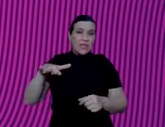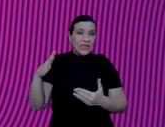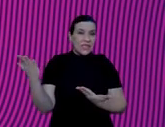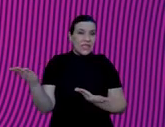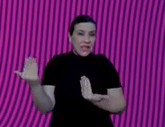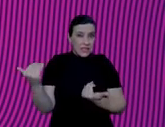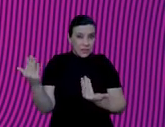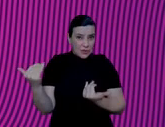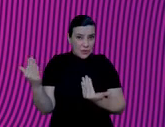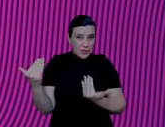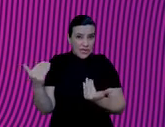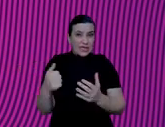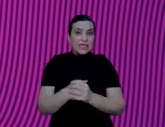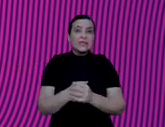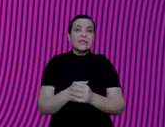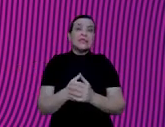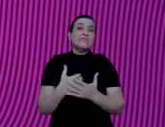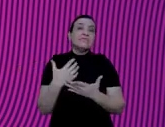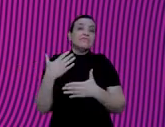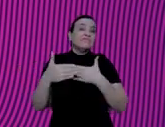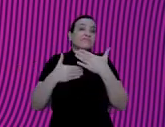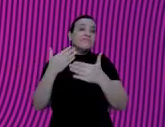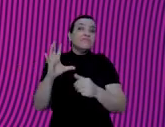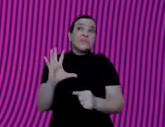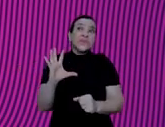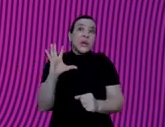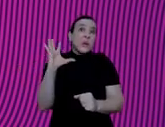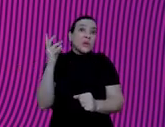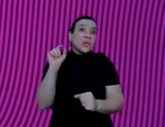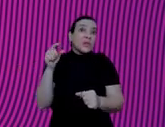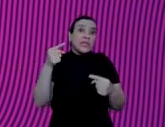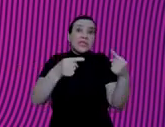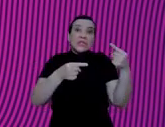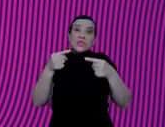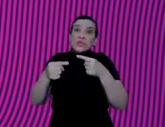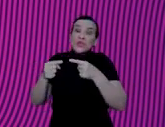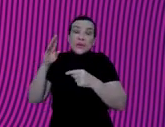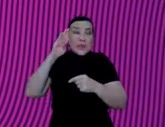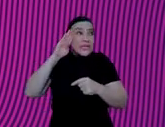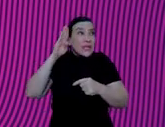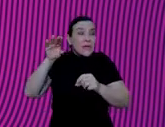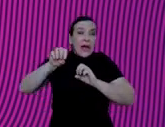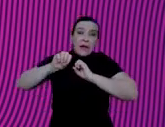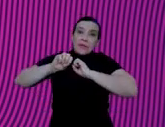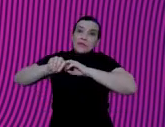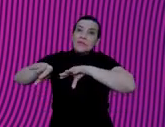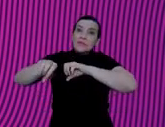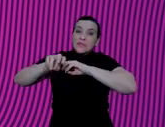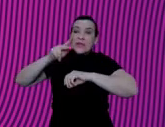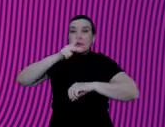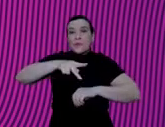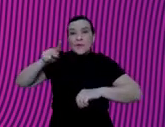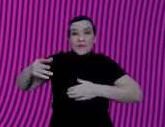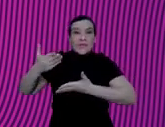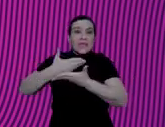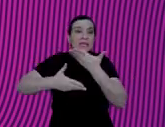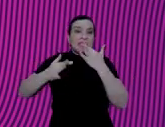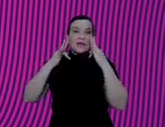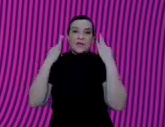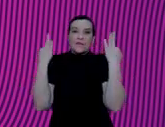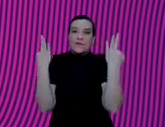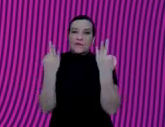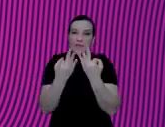anfetamina, quando o que estava se deixando de discutir eram os problemas da educação, da sala de aula, do professor, da relação com a família. Enfim, é uma pauta